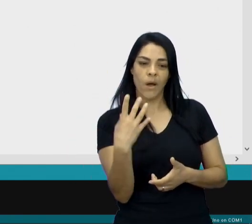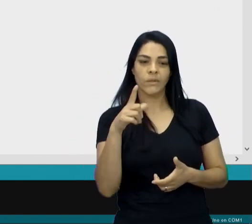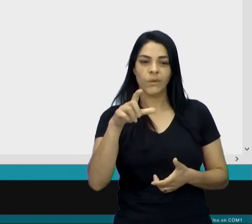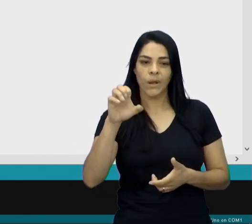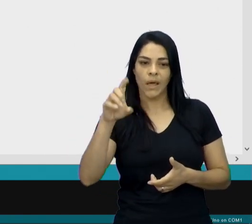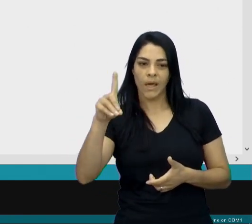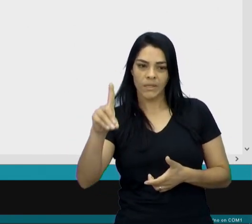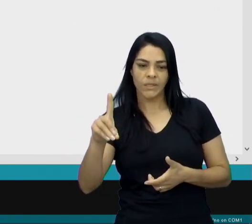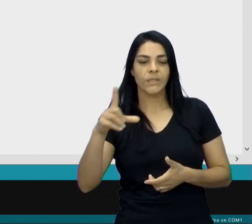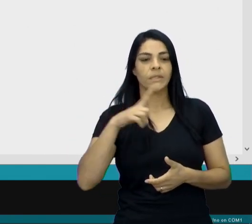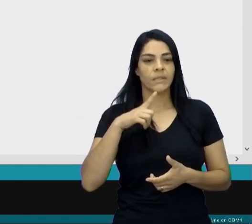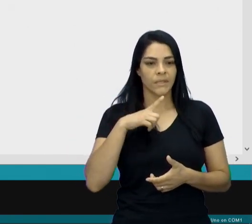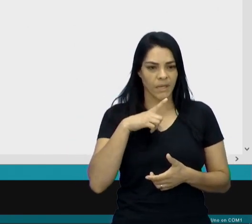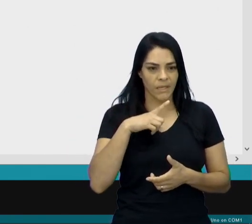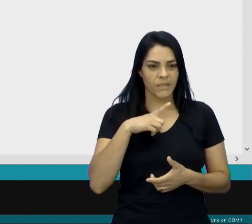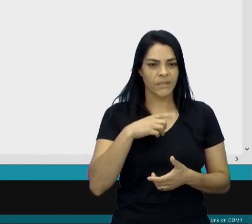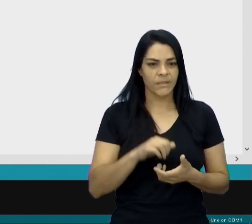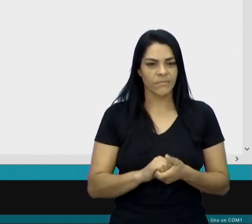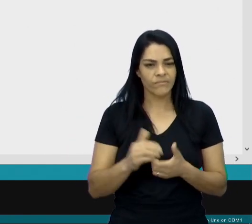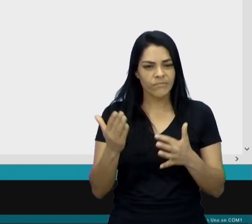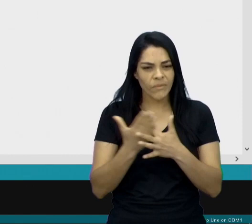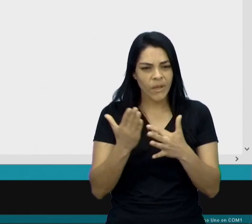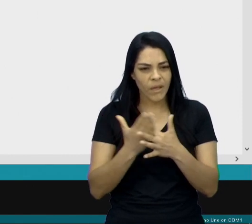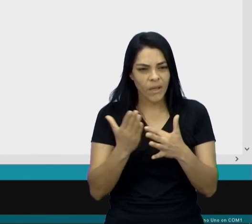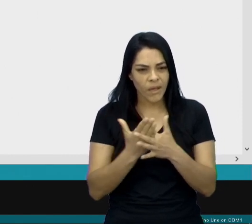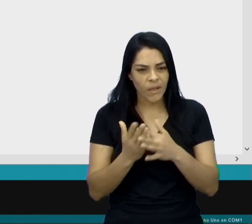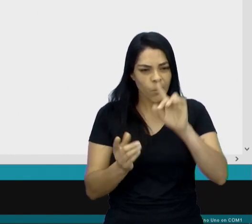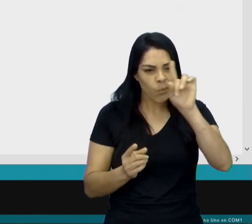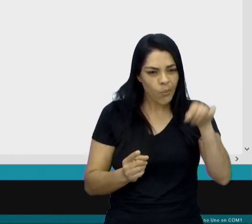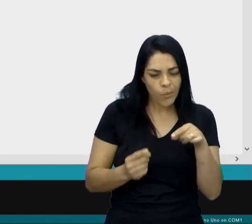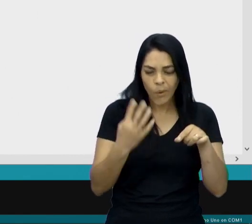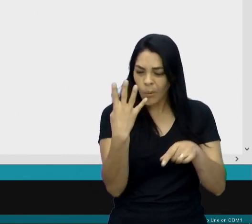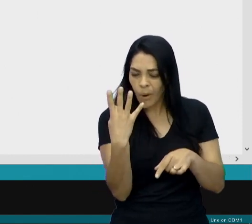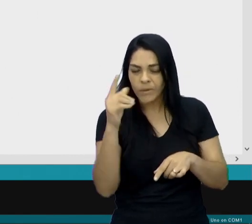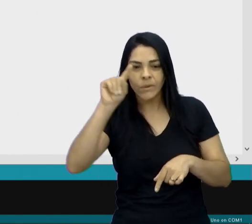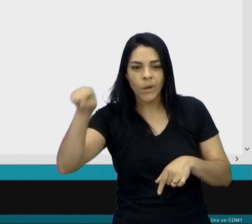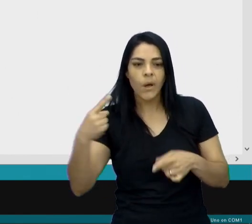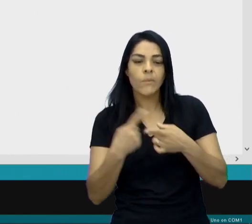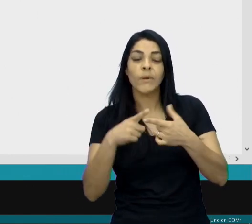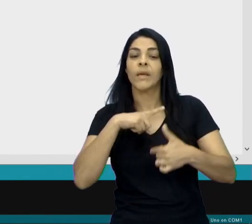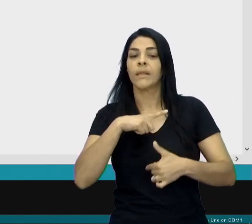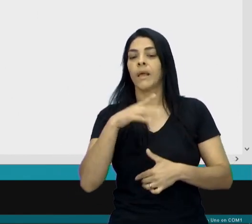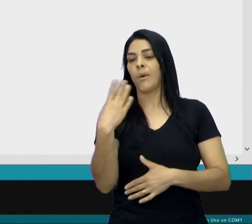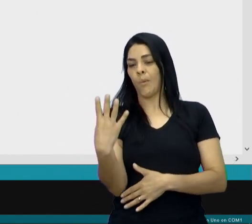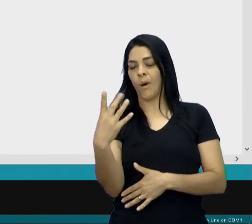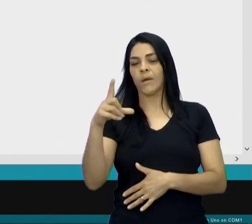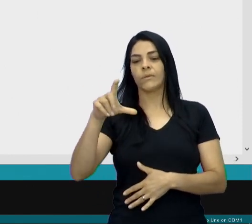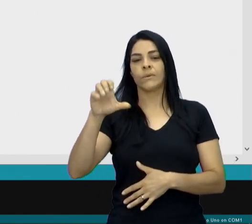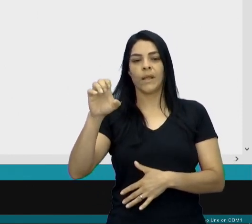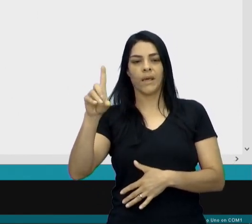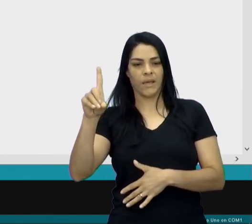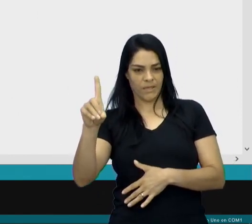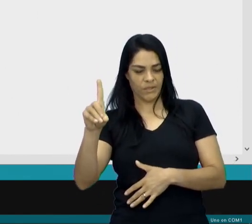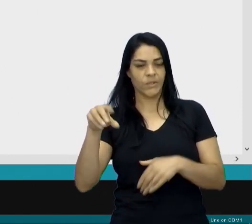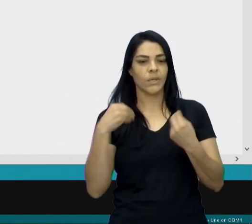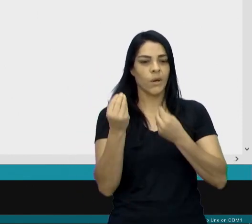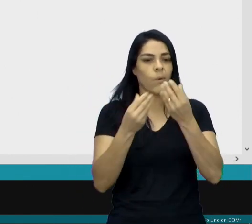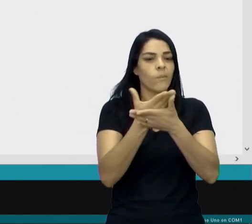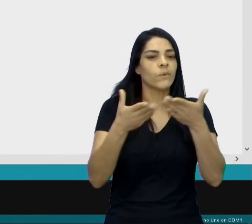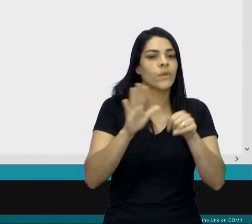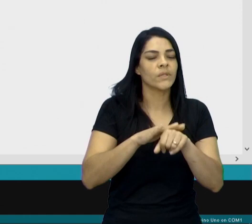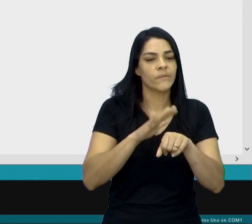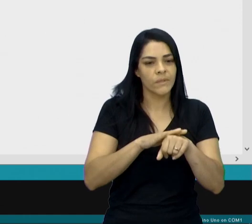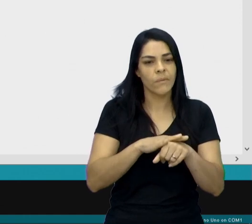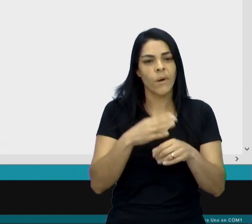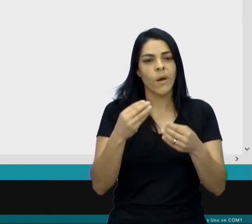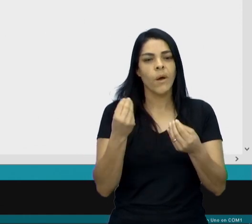veja, pinos LEDs. Entre colchetes eu coloquei quatro porque eu tenho quatro LEDs. E do jeito que a gente fez aqui, eu coloquei os